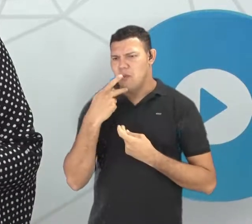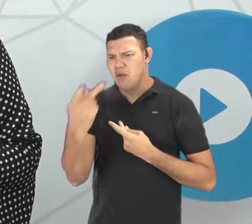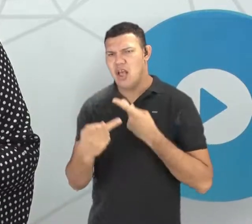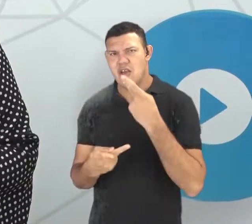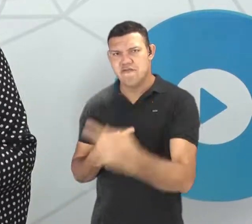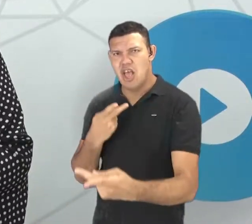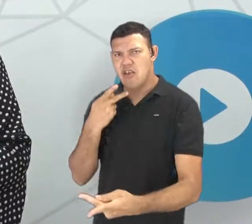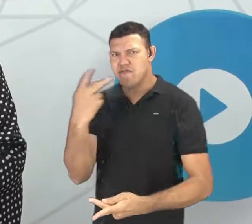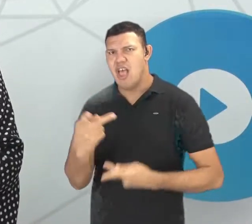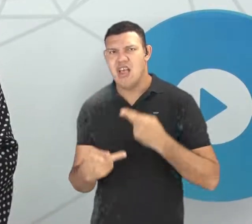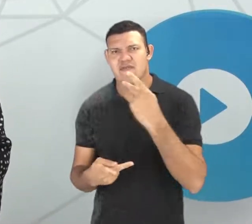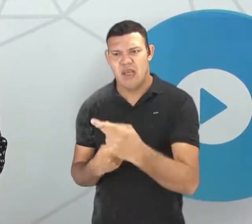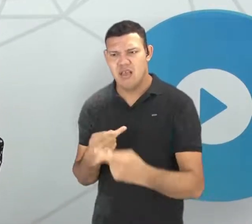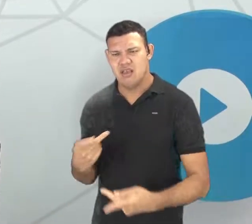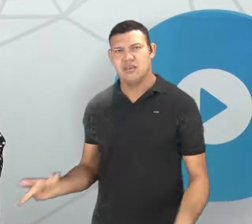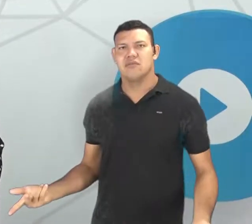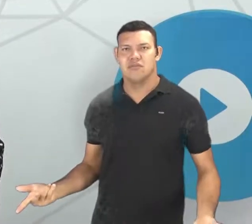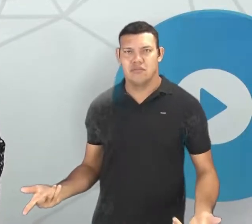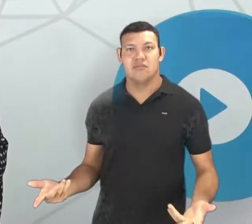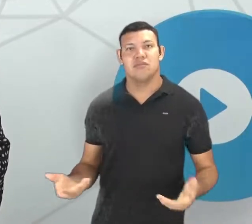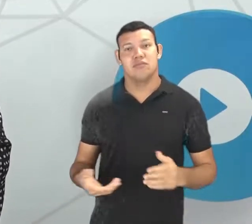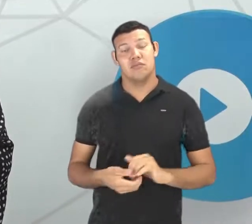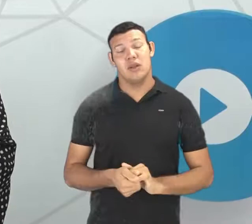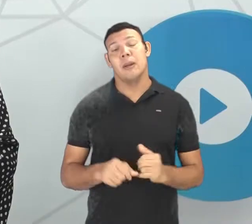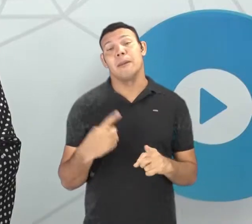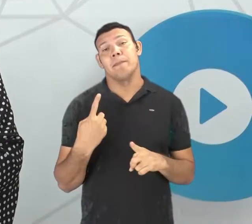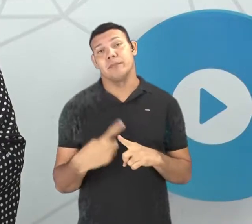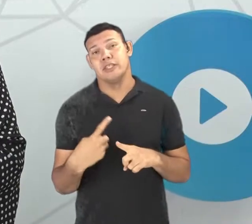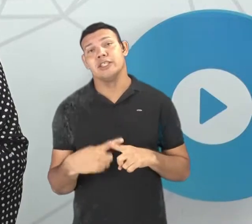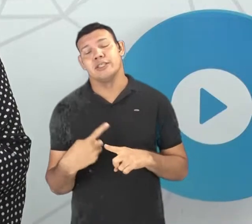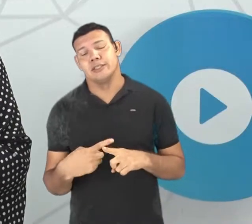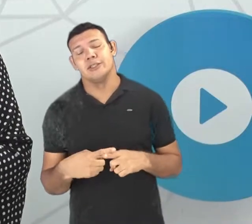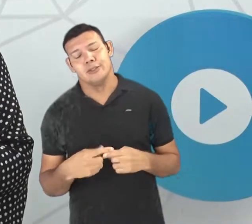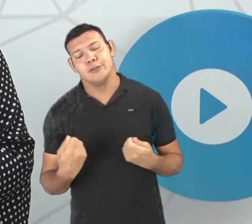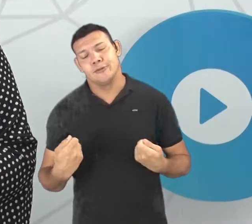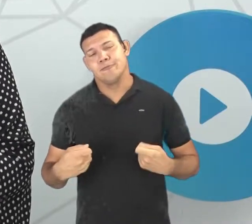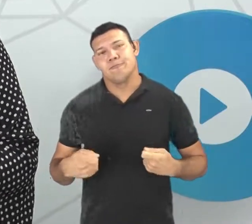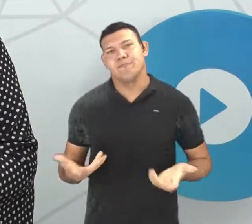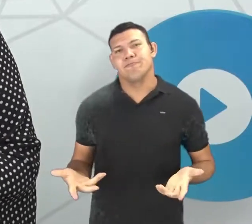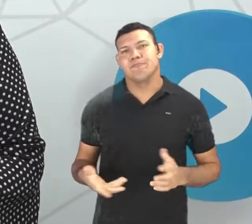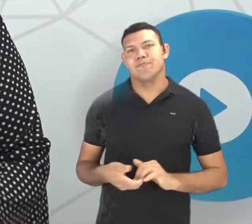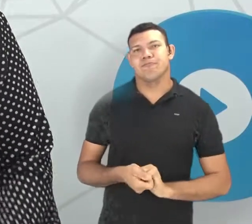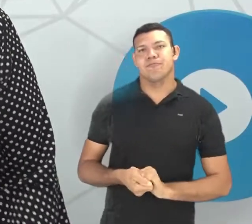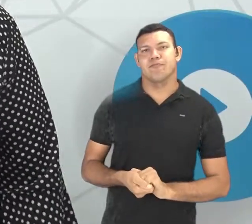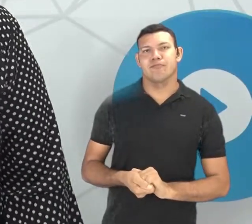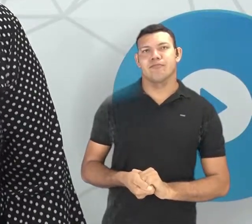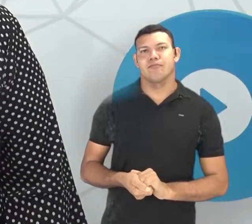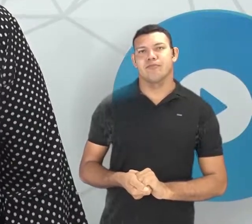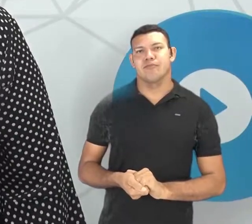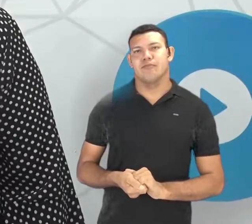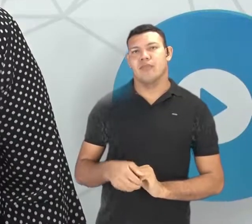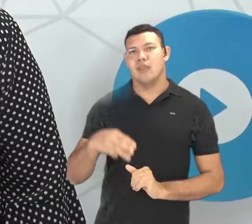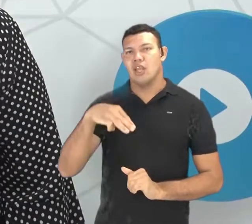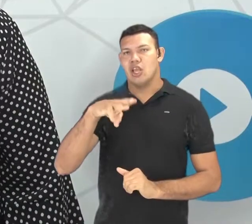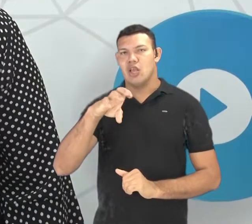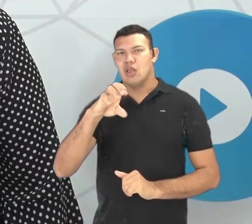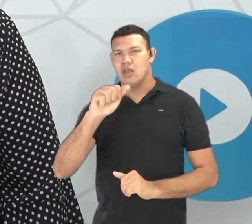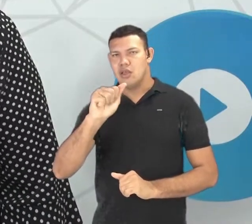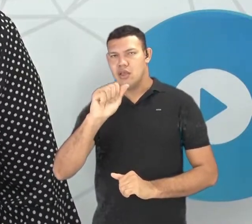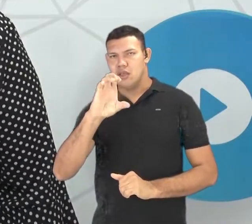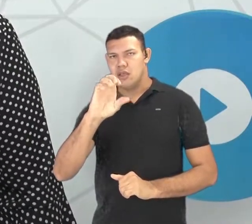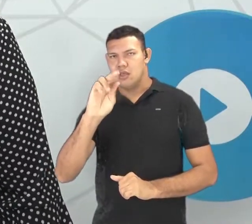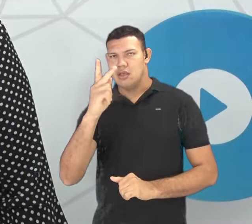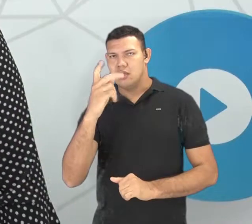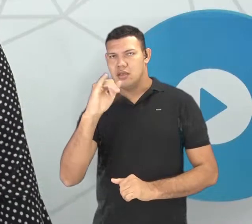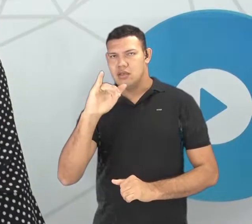ele injuria aquela mulher, ele a difama, porque é nessa que nós chamamos de machismo